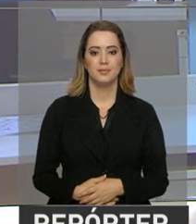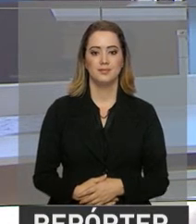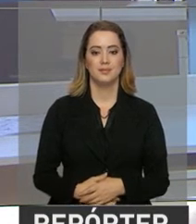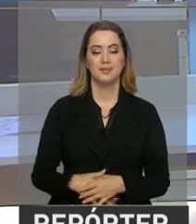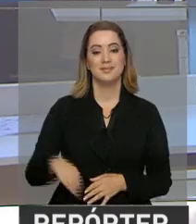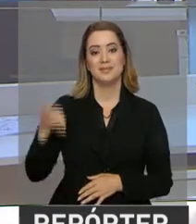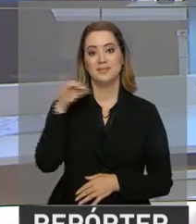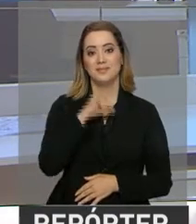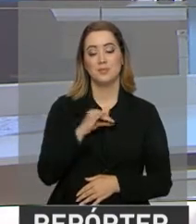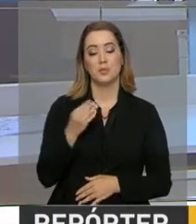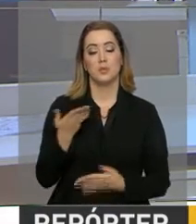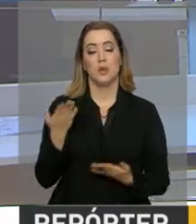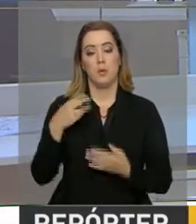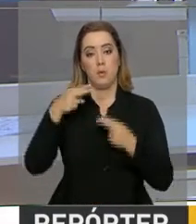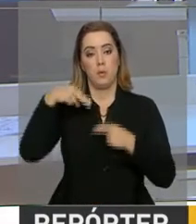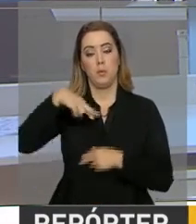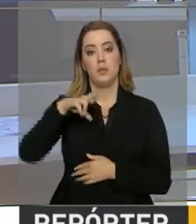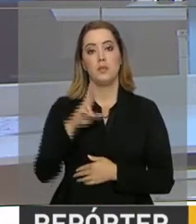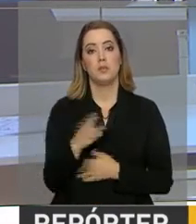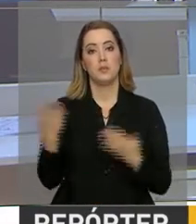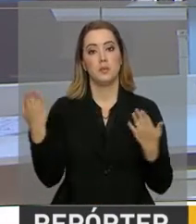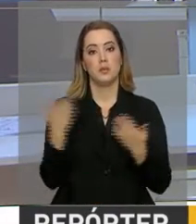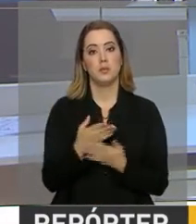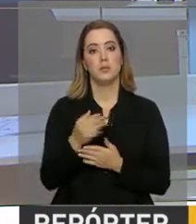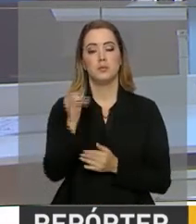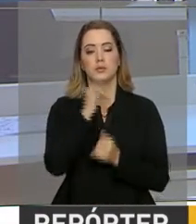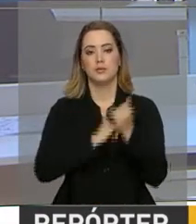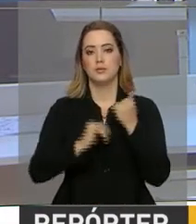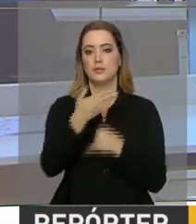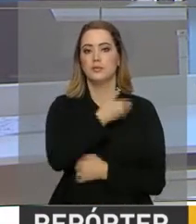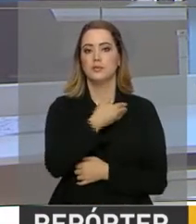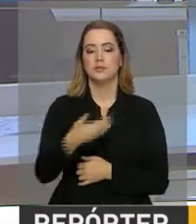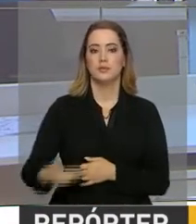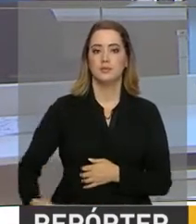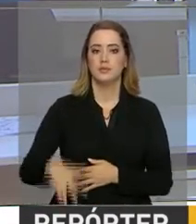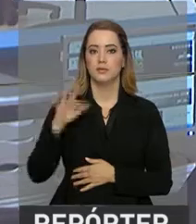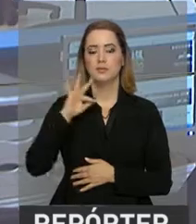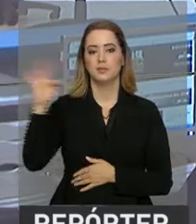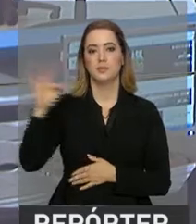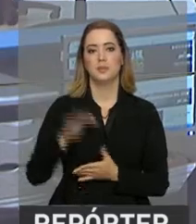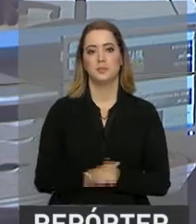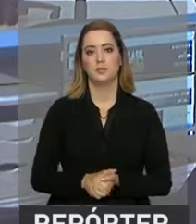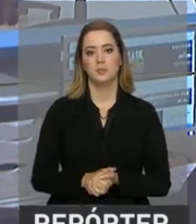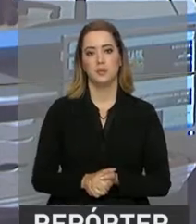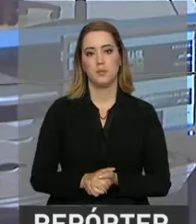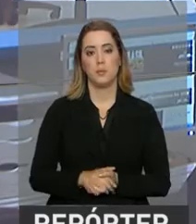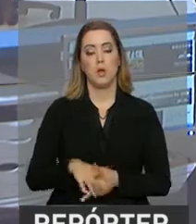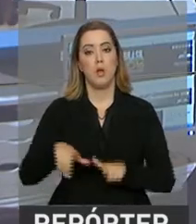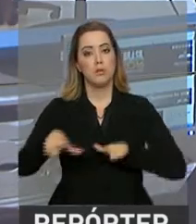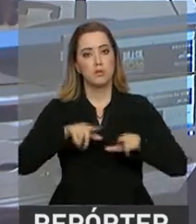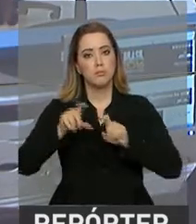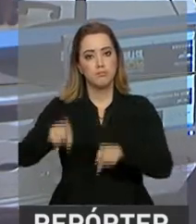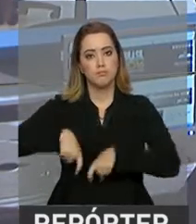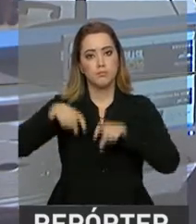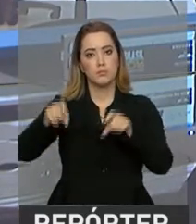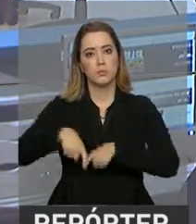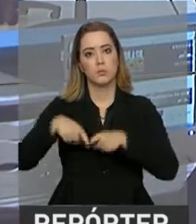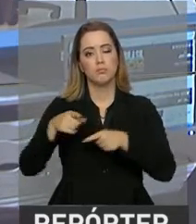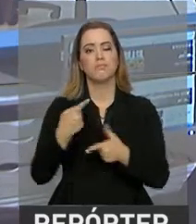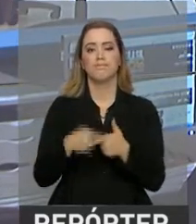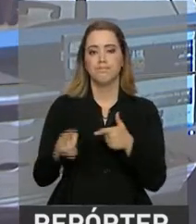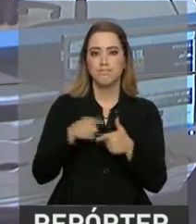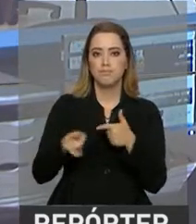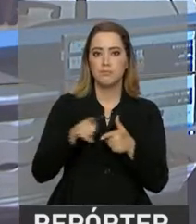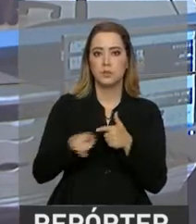olá o repórter nbr está de volta com as notícias do governo federal produtores rurais prejudicados pela estiagem